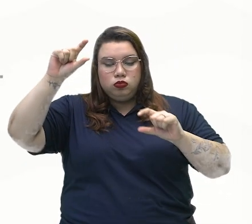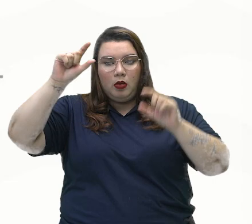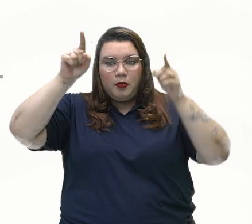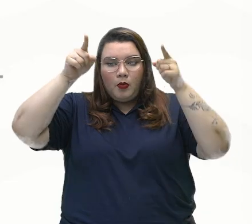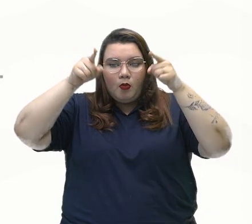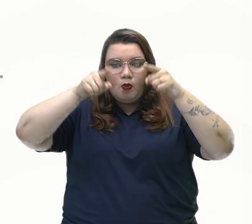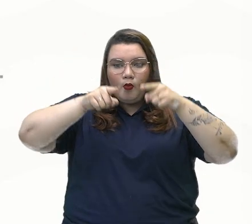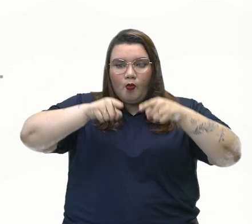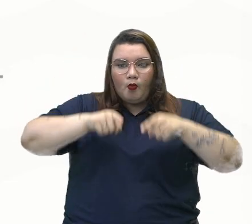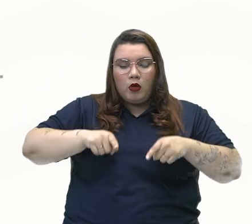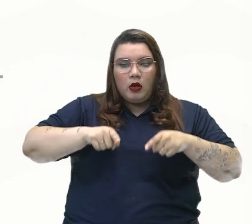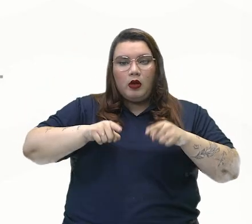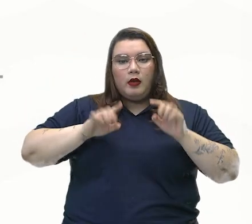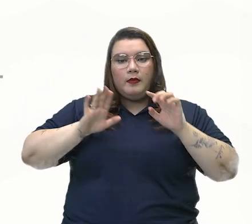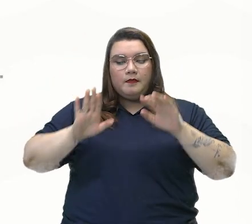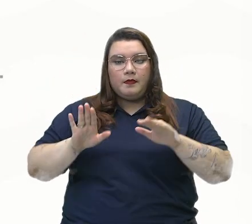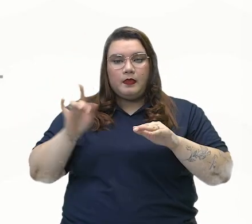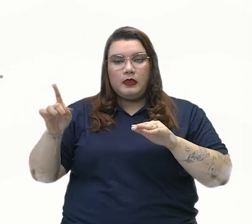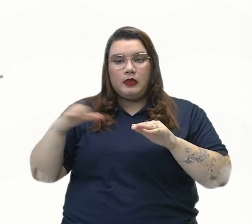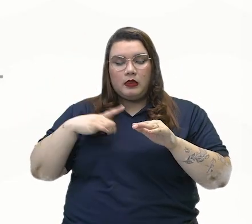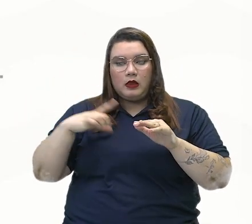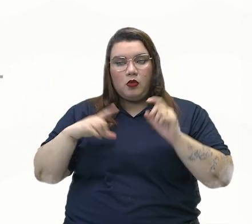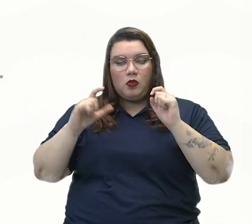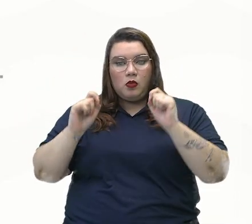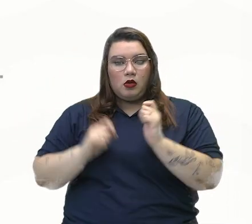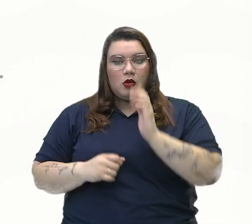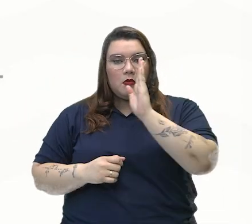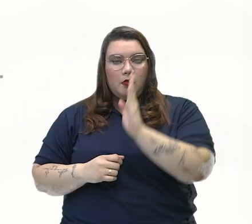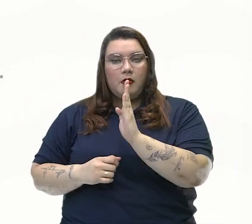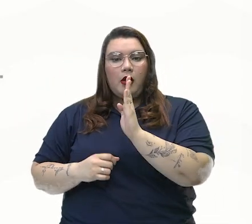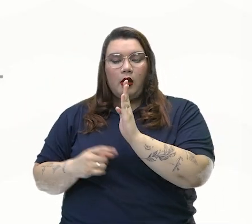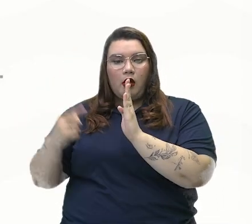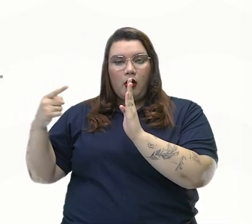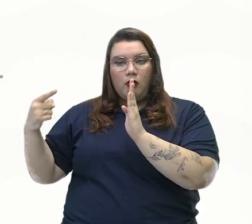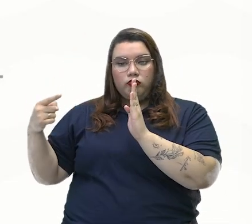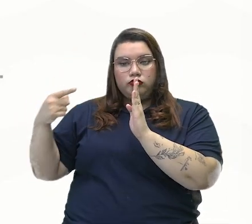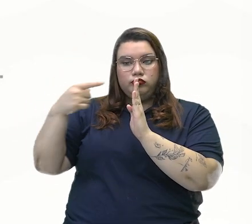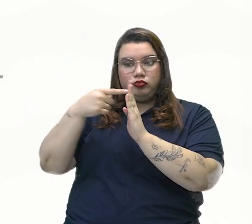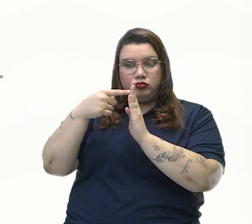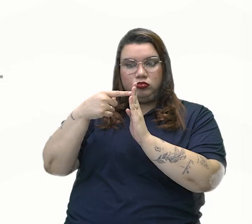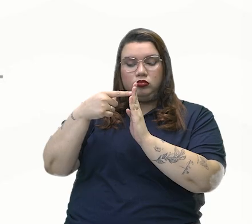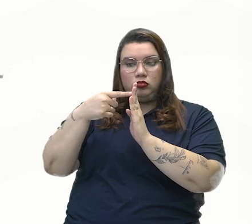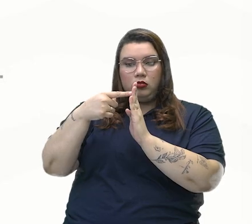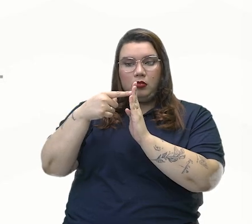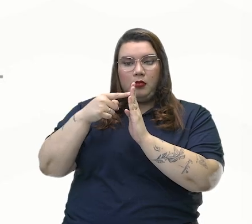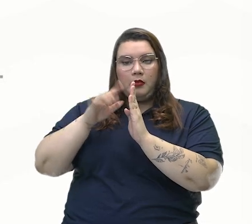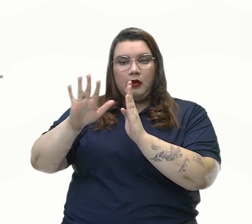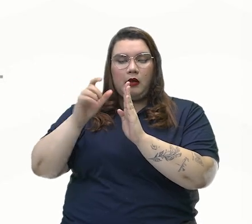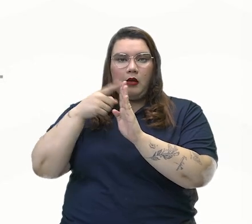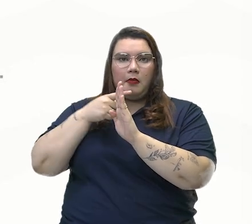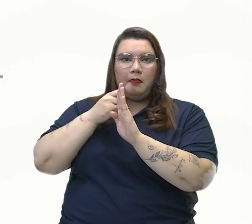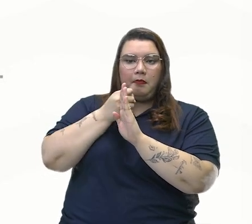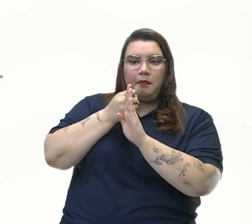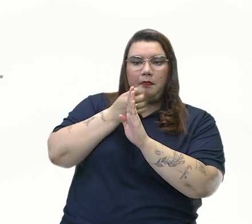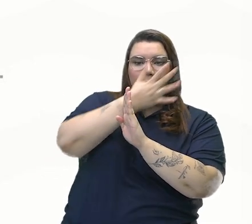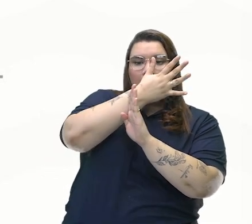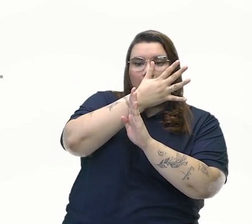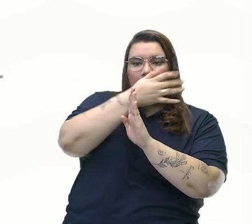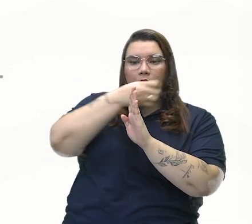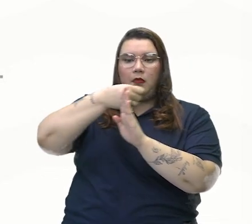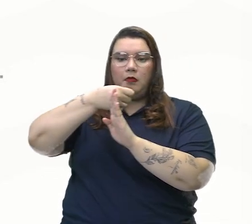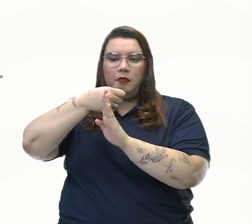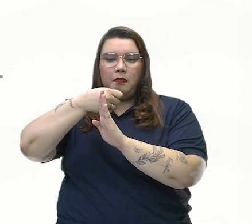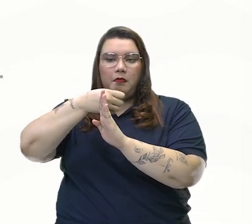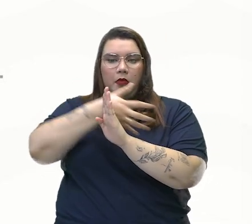saem aqui do objeto, ao invés deles se dirigirem para um único ponto, eles divergem. Enquanto esse raio aqui vai para